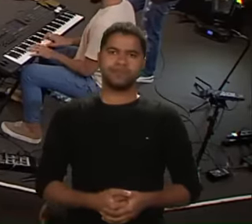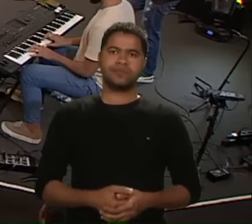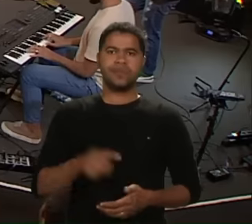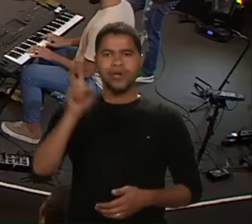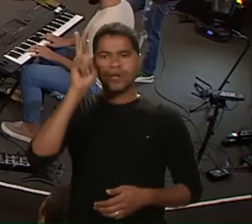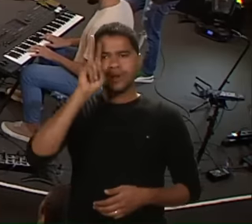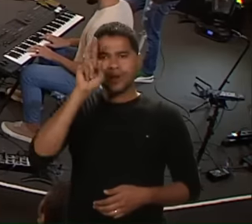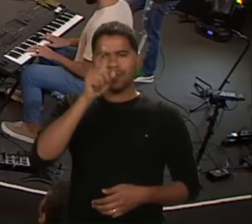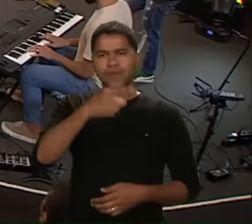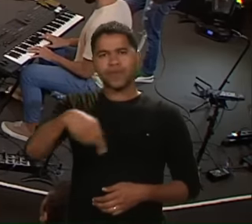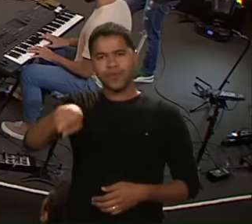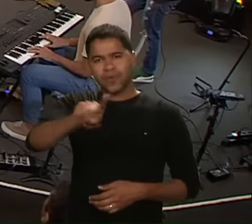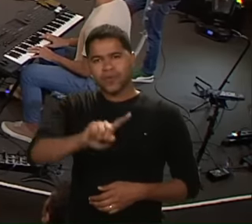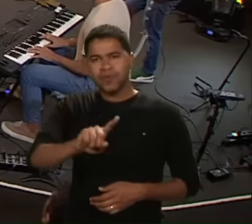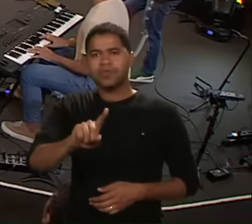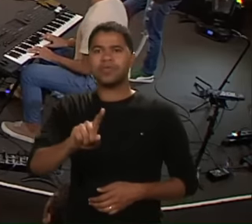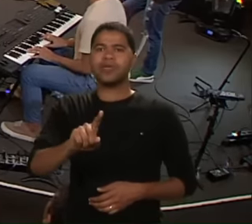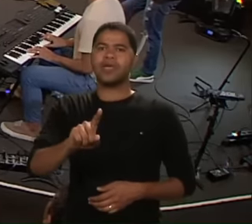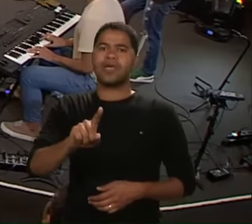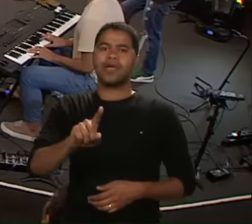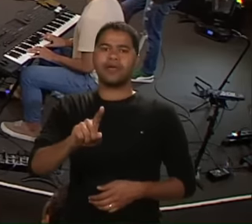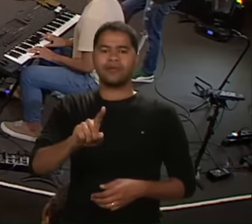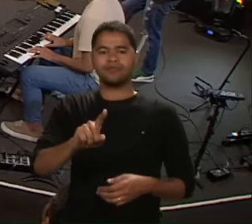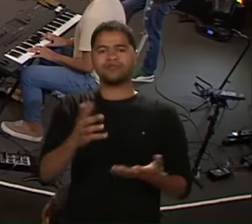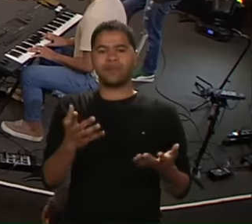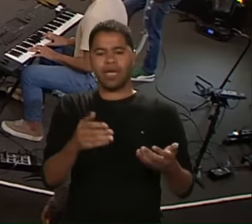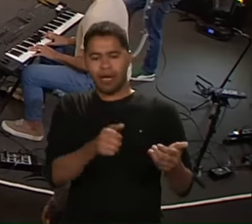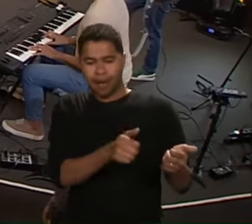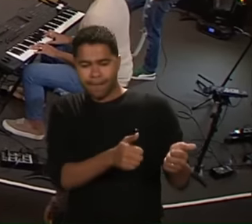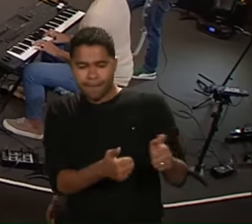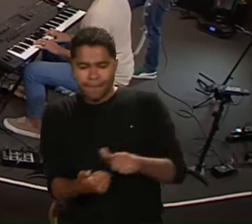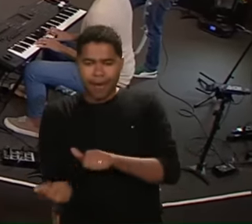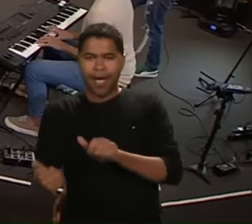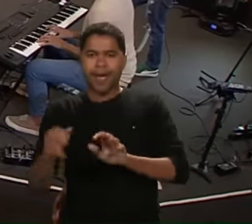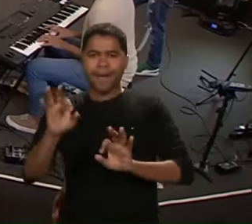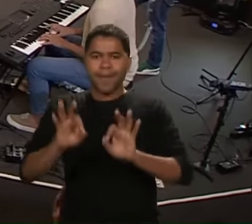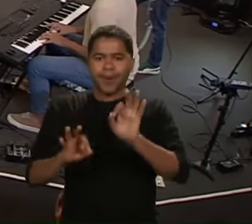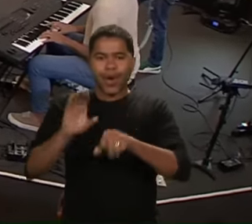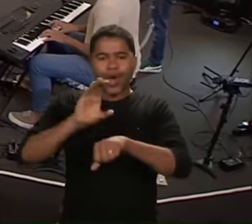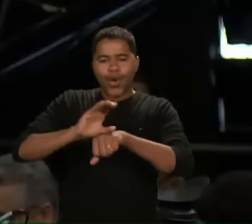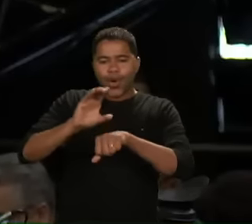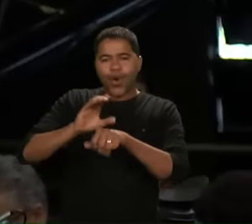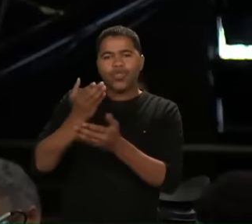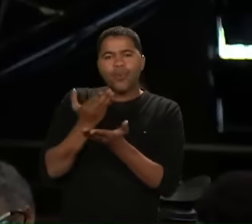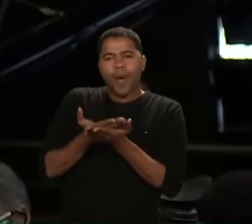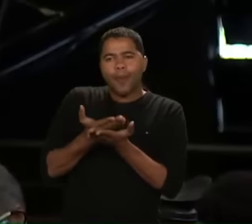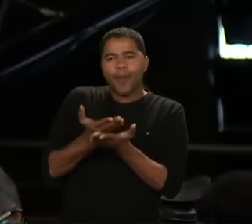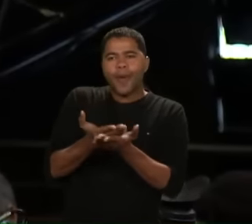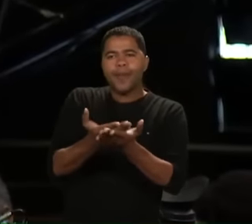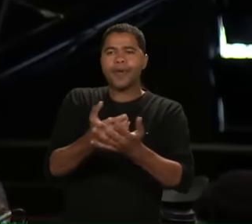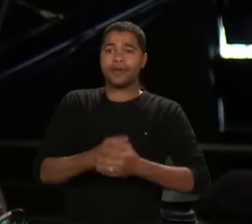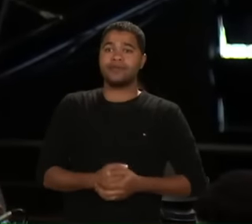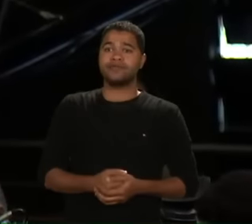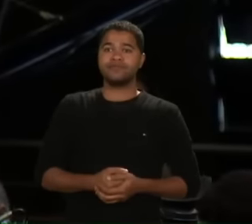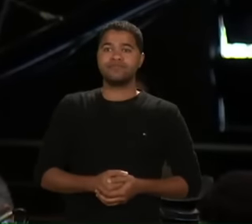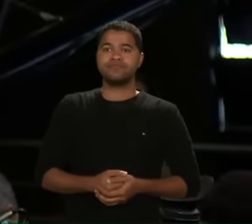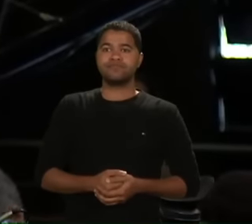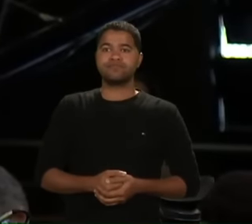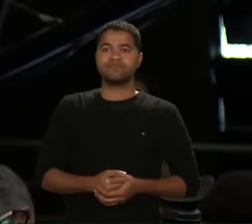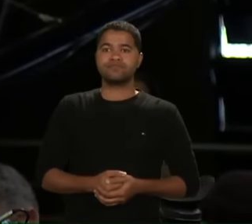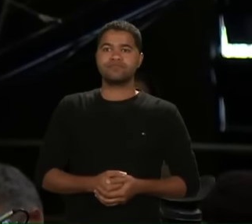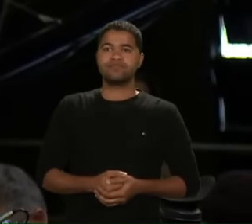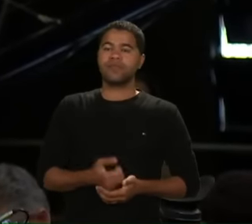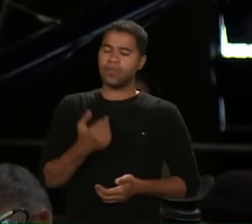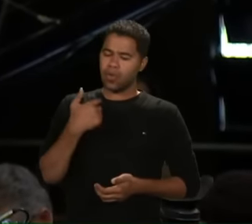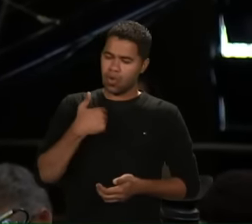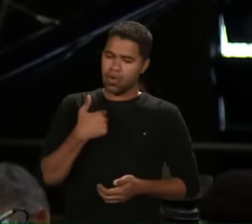Lembra quando você, para ser batizado, prepararam você e você disse, né?